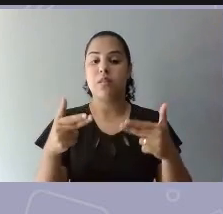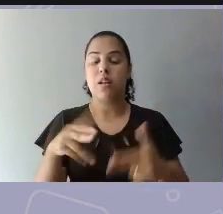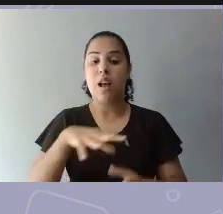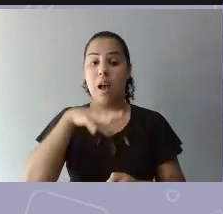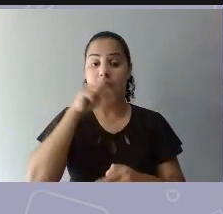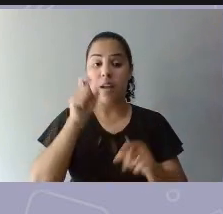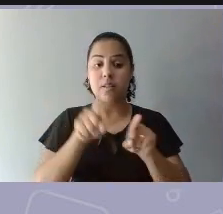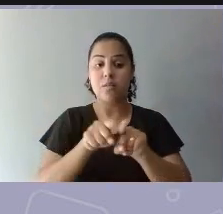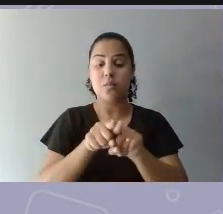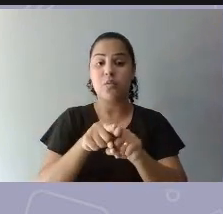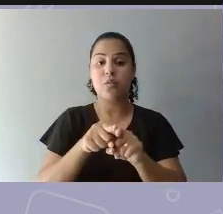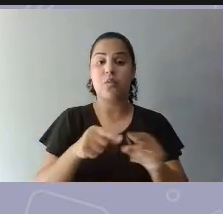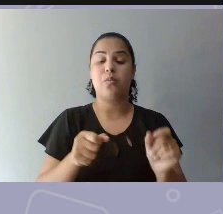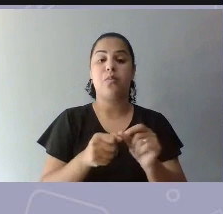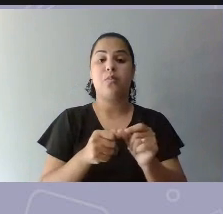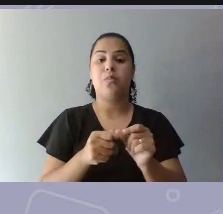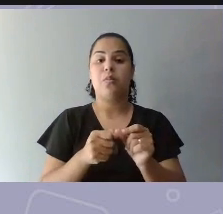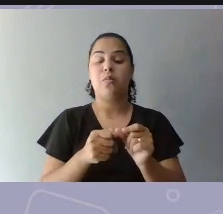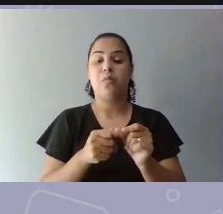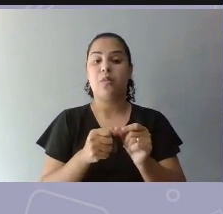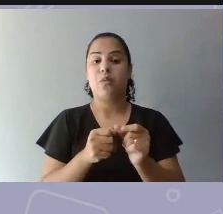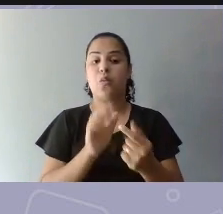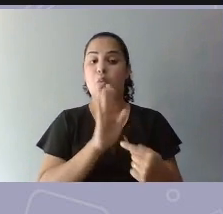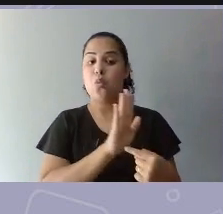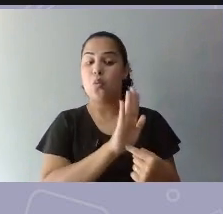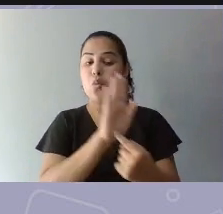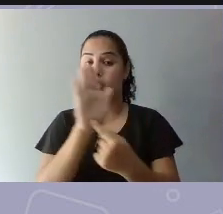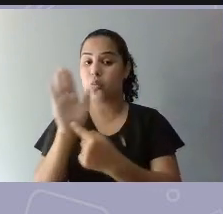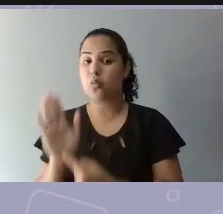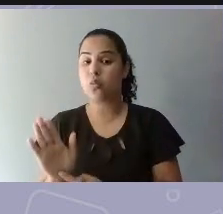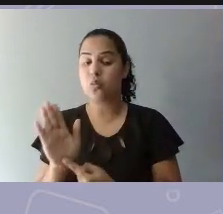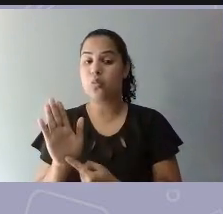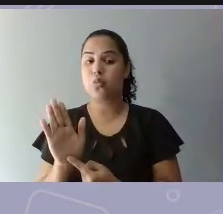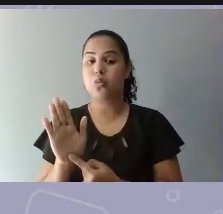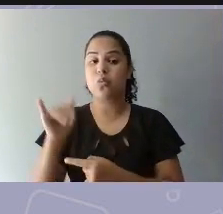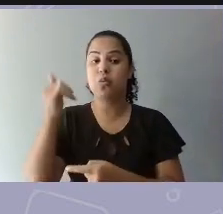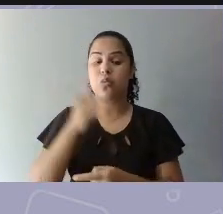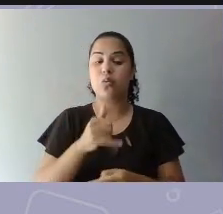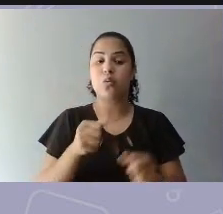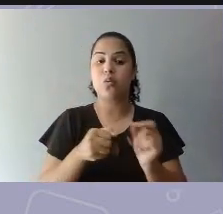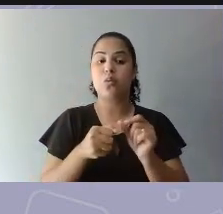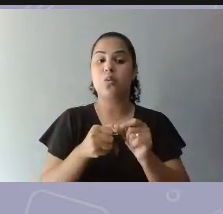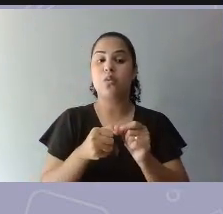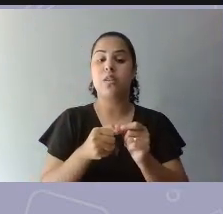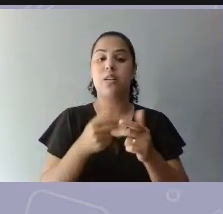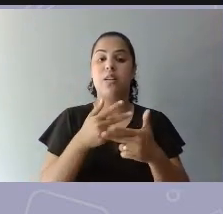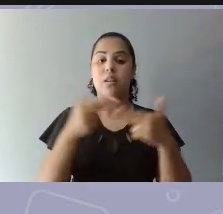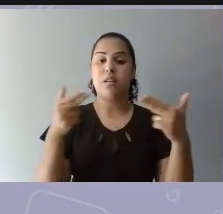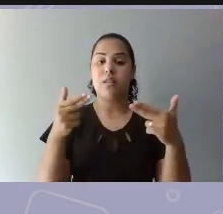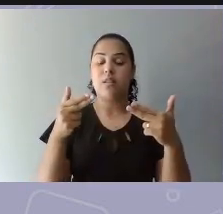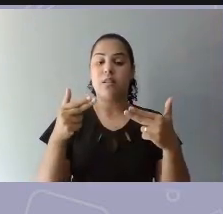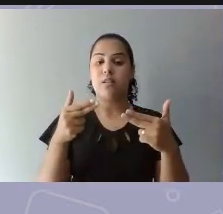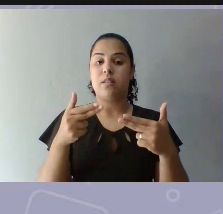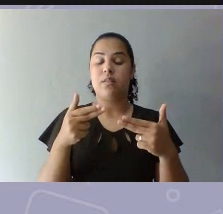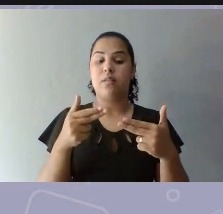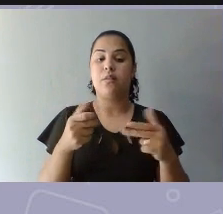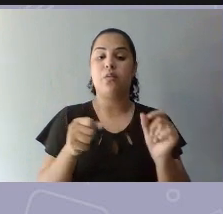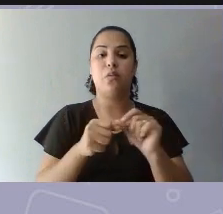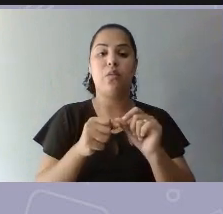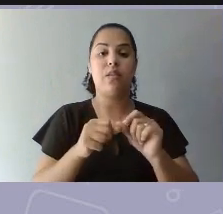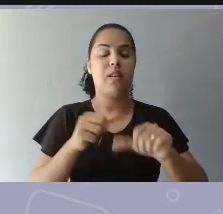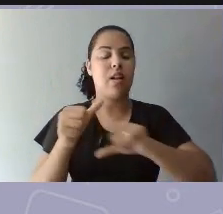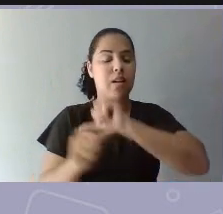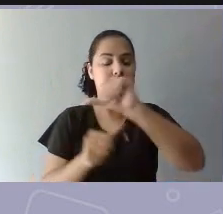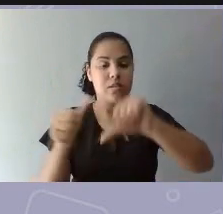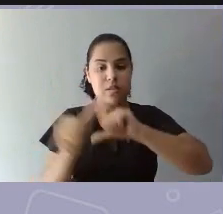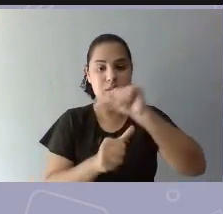ela vai utilizar uma fonte de energia no caso é a glicose e aí vai quebrar essa glicose fazer todo aquele processo